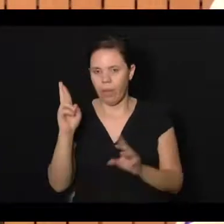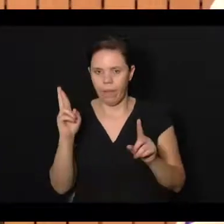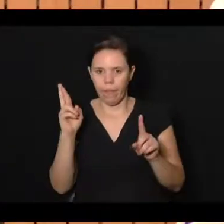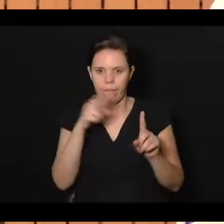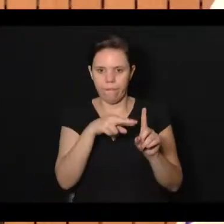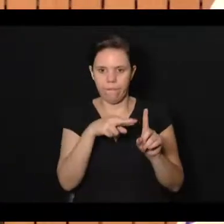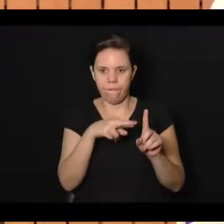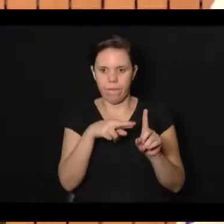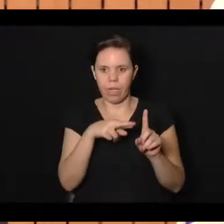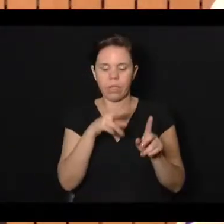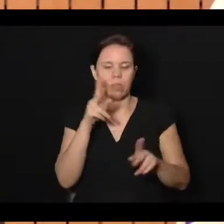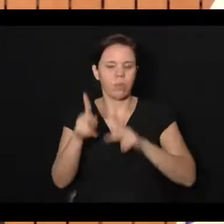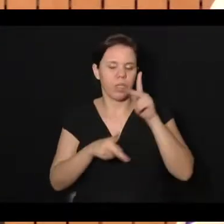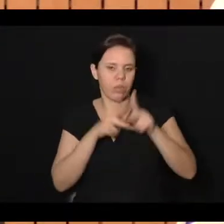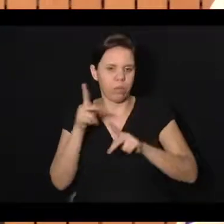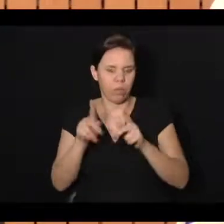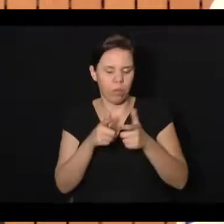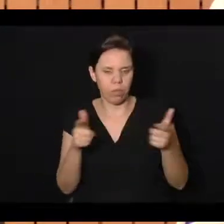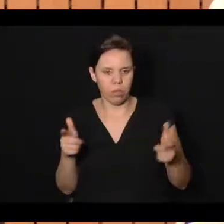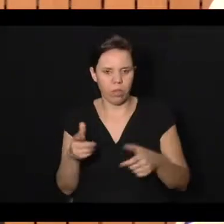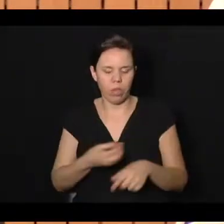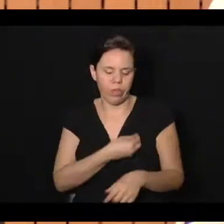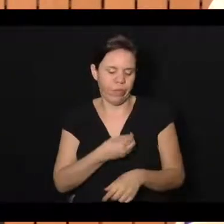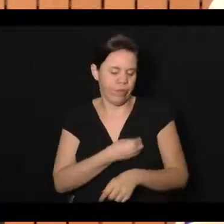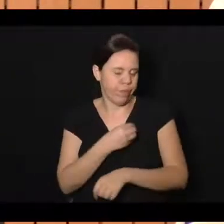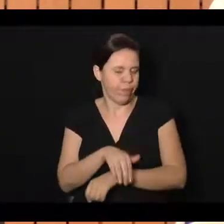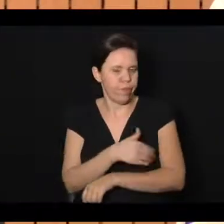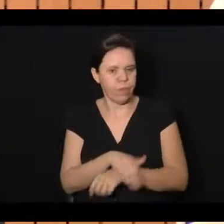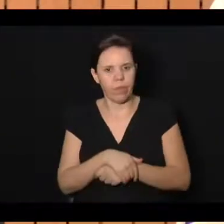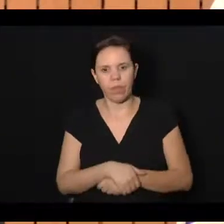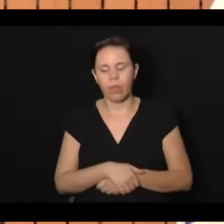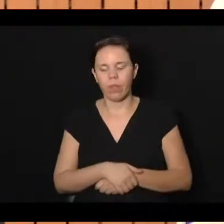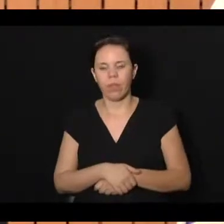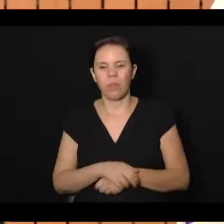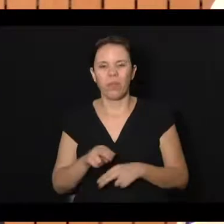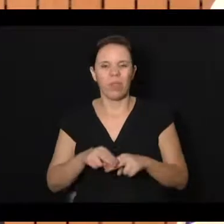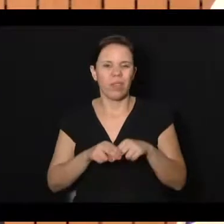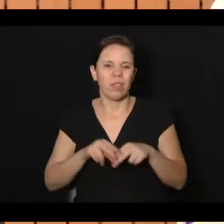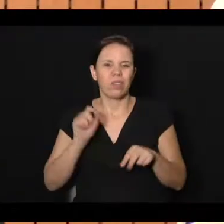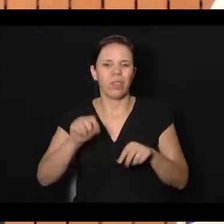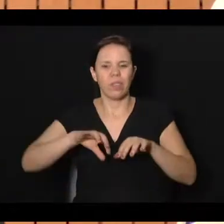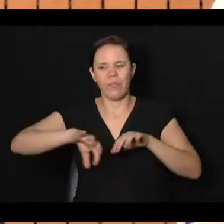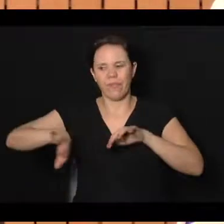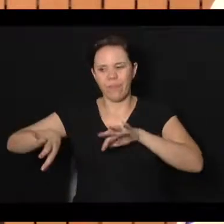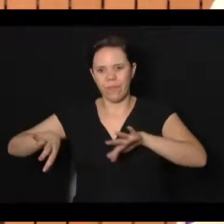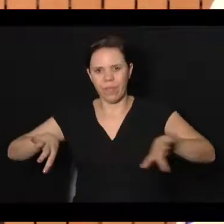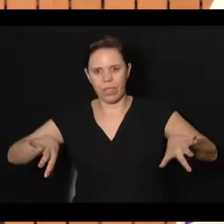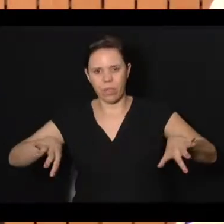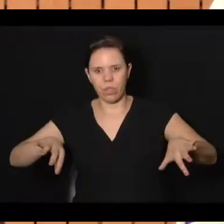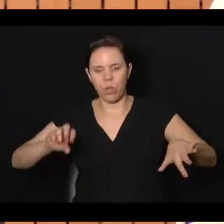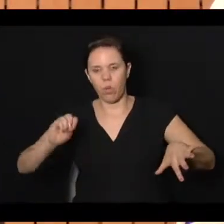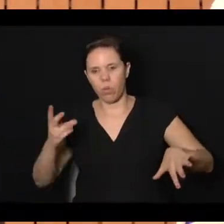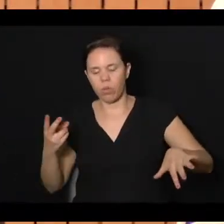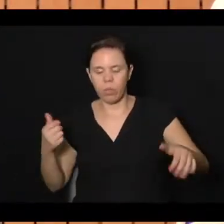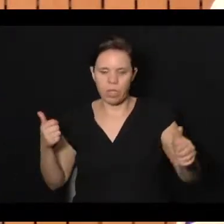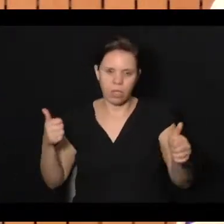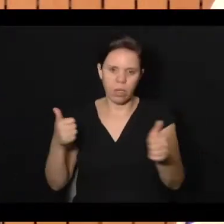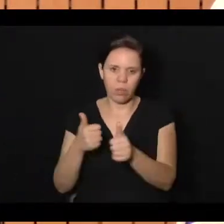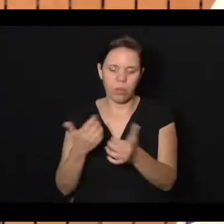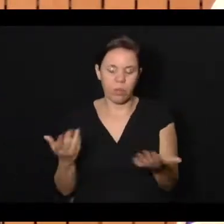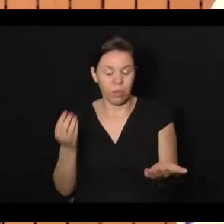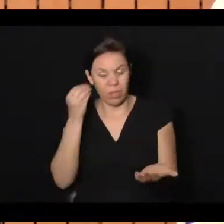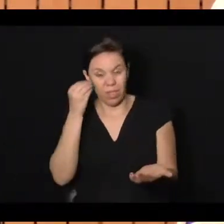de rua à população de rua é por uma questão de descer afastamento do recife das pessoas se aproximarem exceto algumas